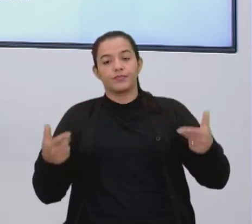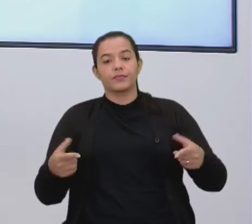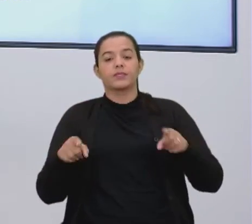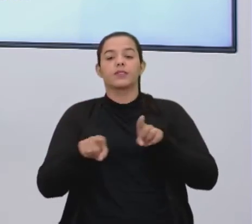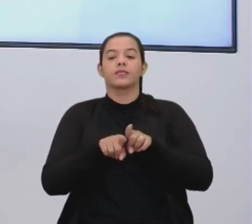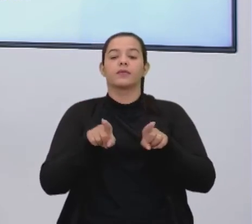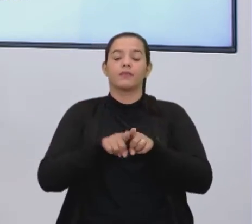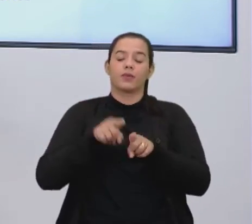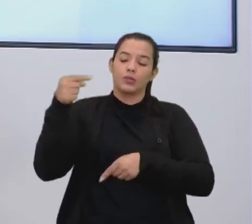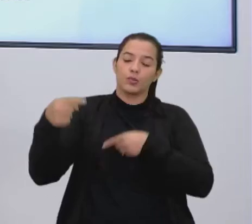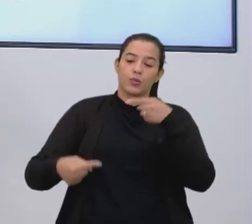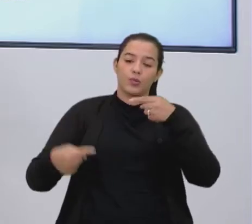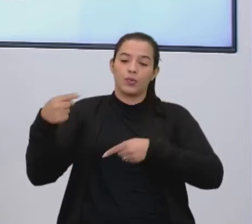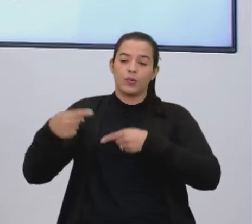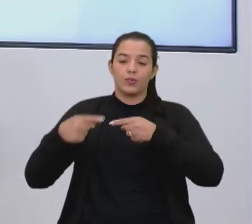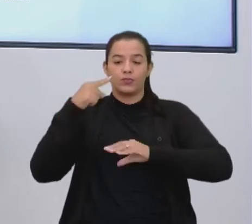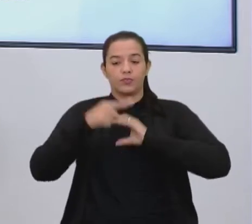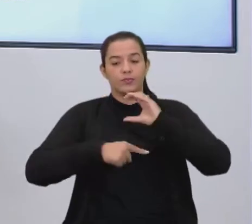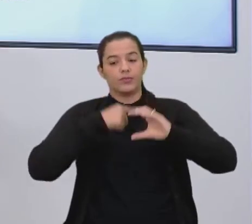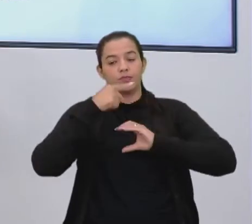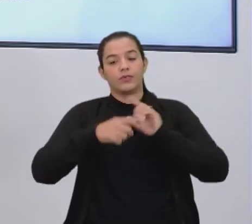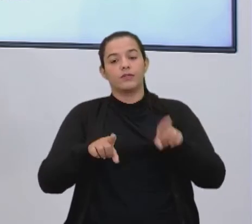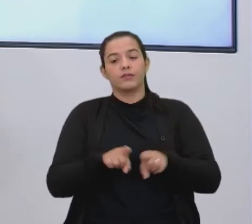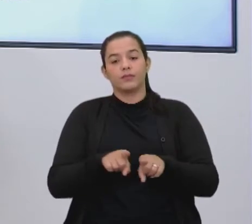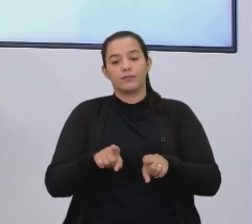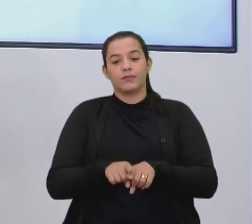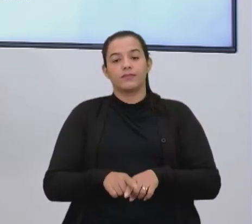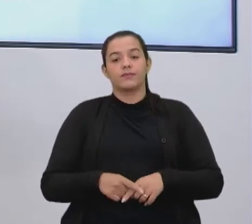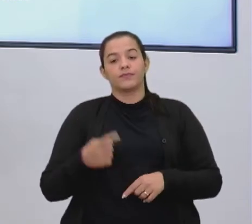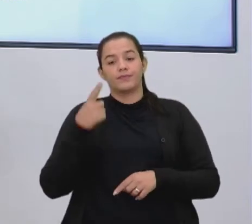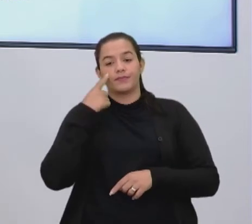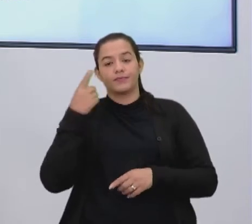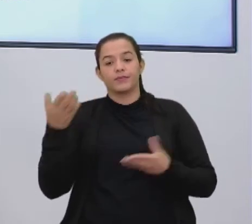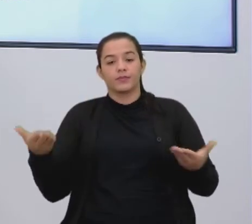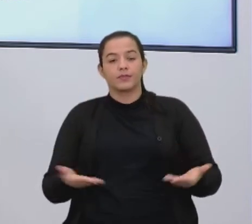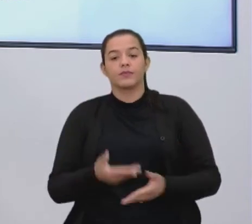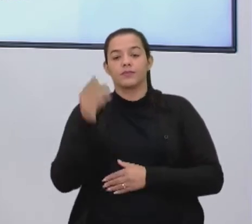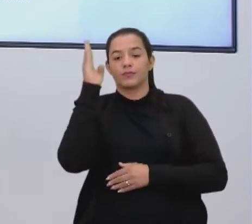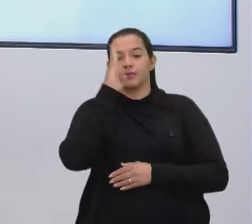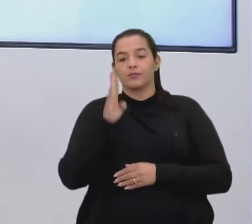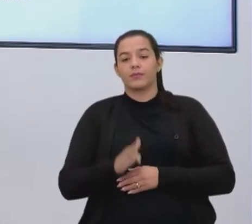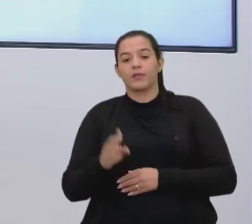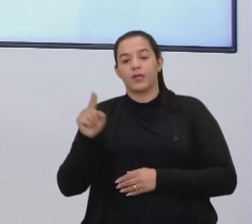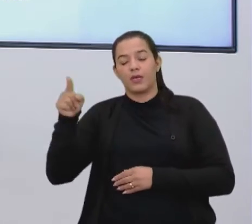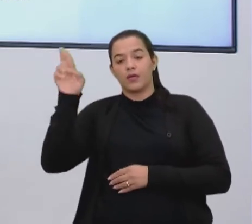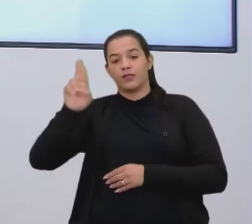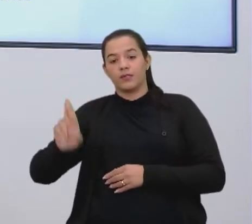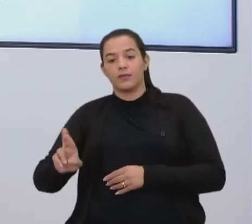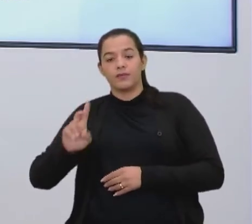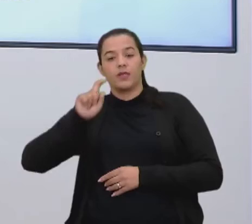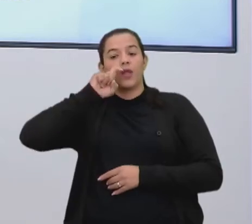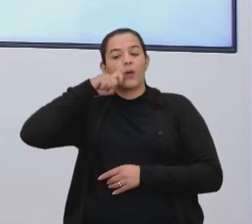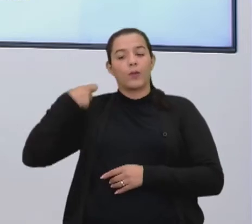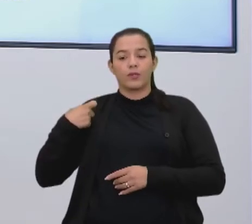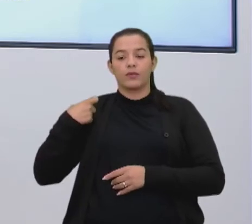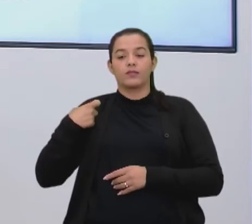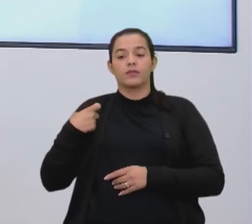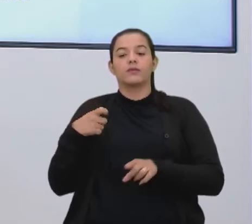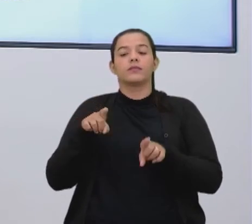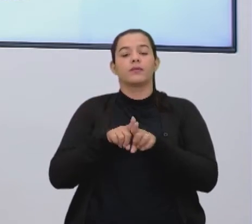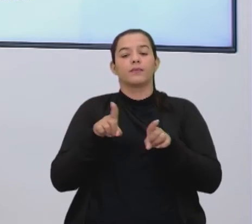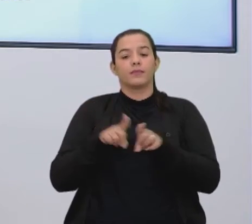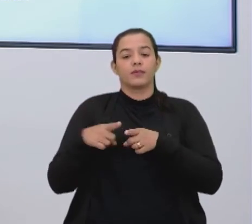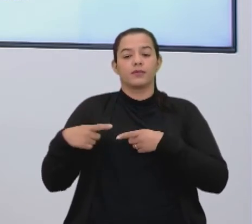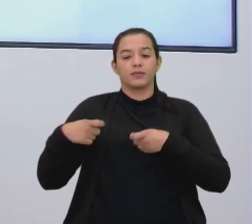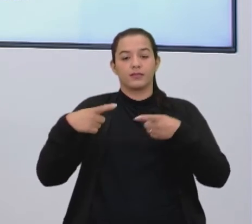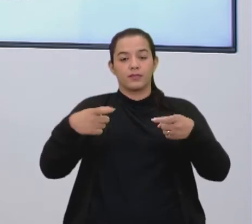conflitos mundiais também atrapalham esse processo. É só a gente ver, estamos no Brasil. A Rússia e a Ucrânia entraram em guerra. A nossa